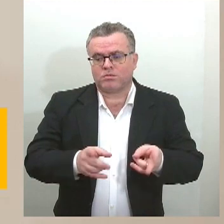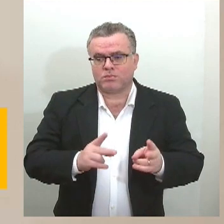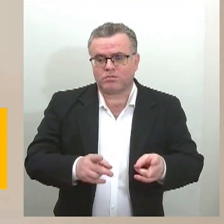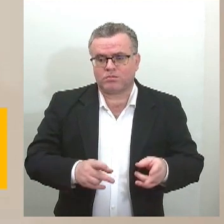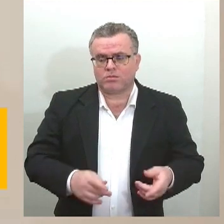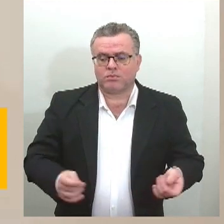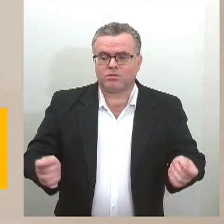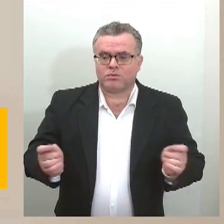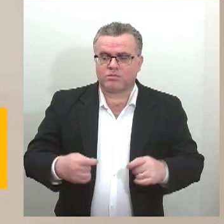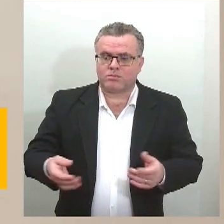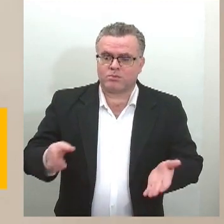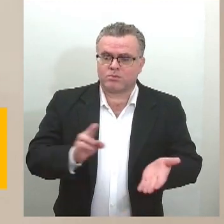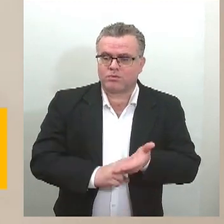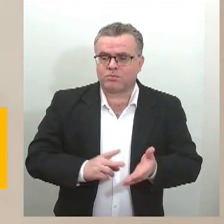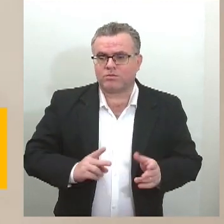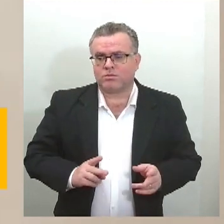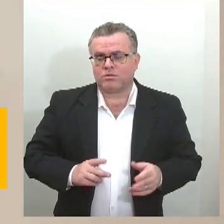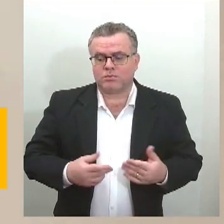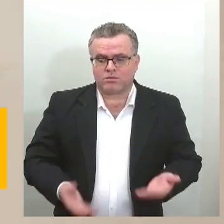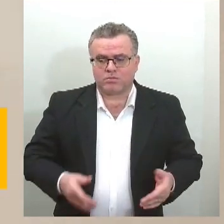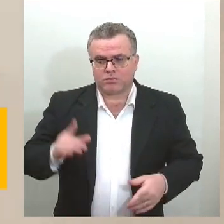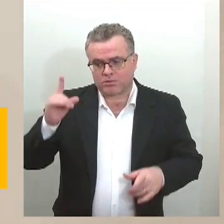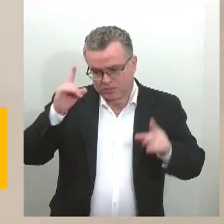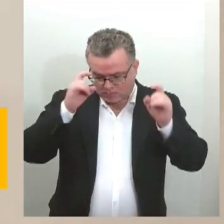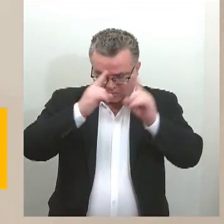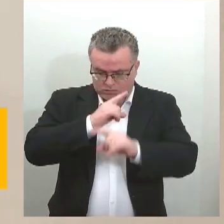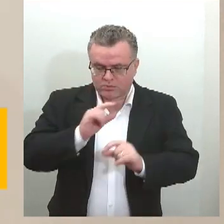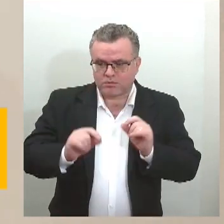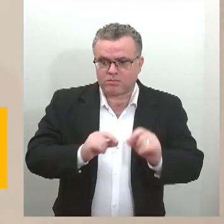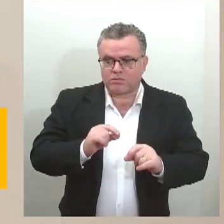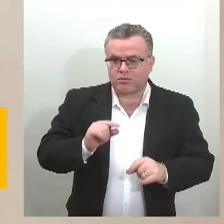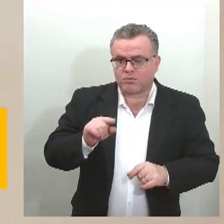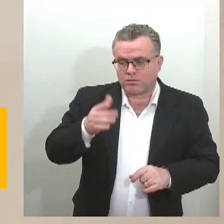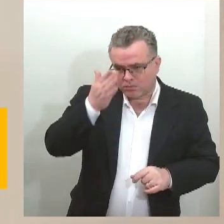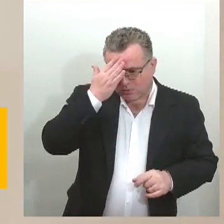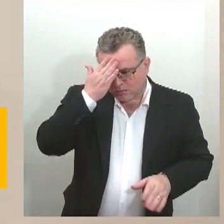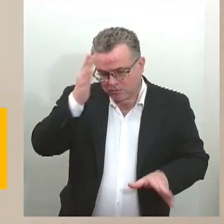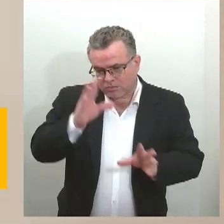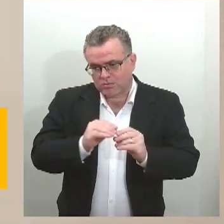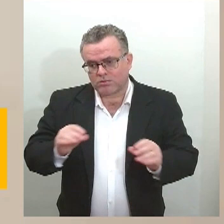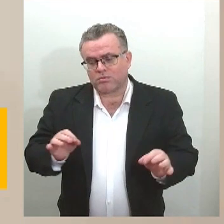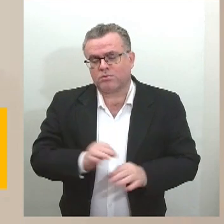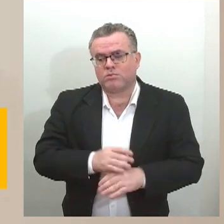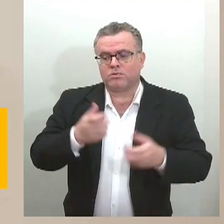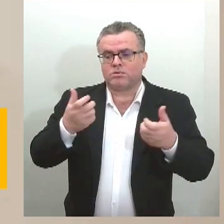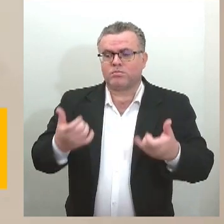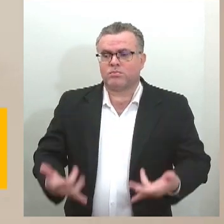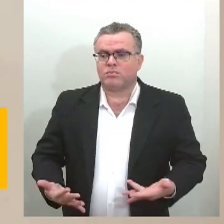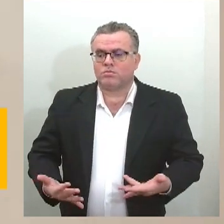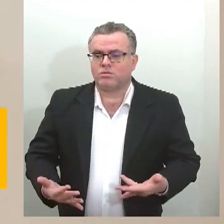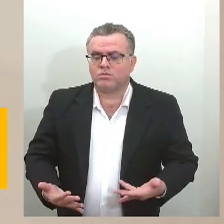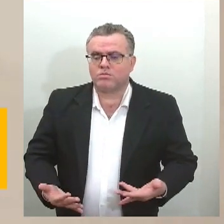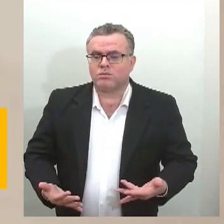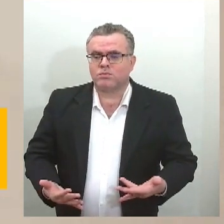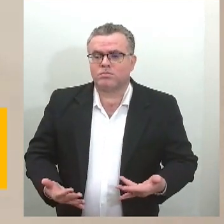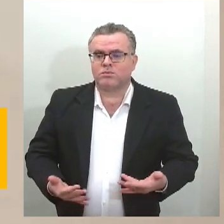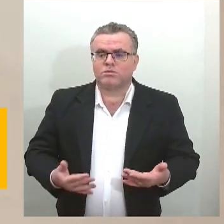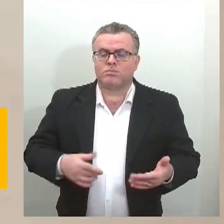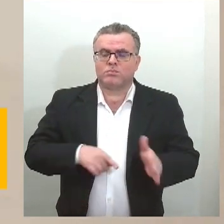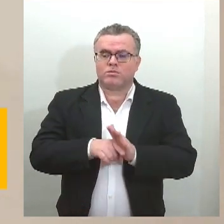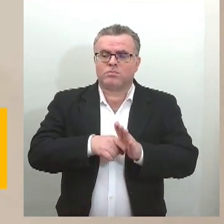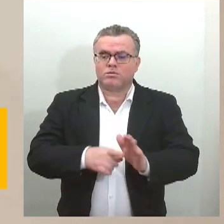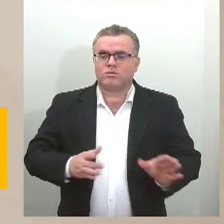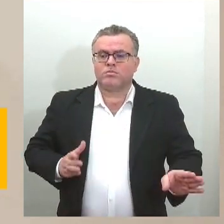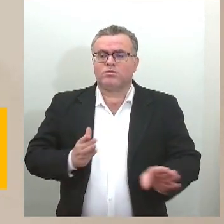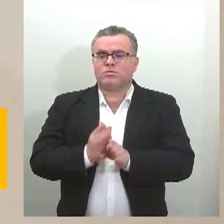É difícil, às vezes, para o paciente compreender, explicar para as pessoas o que é aquele diagnóstico. E